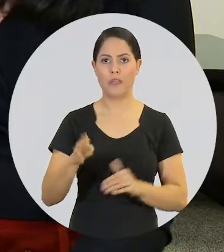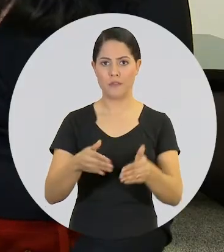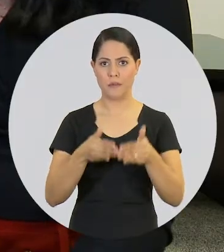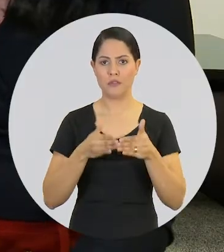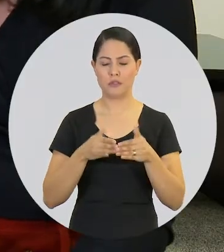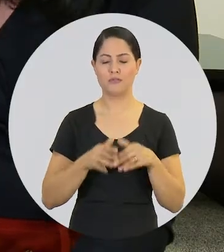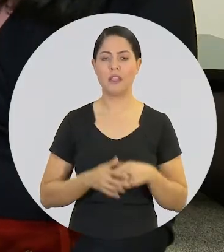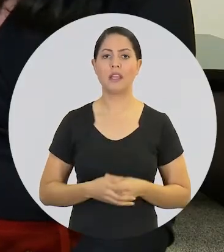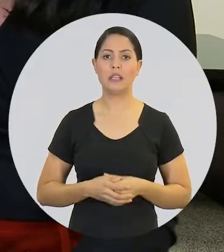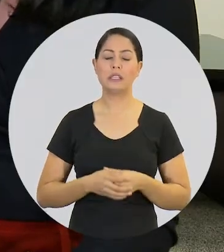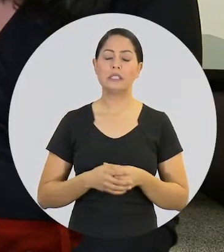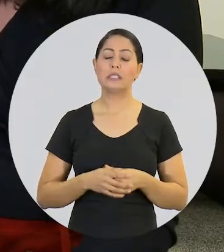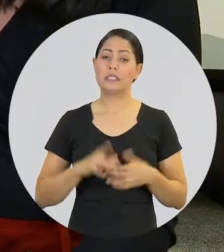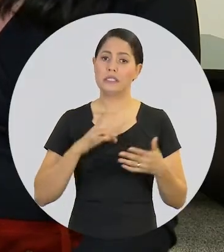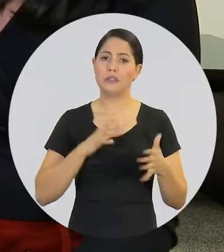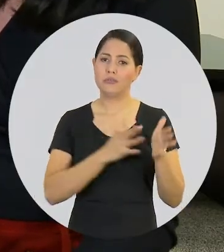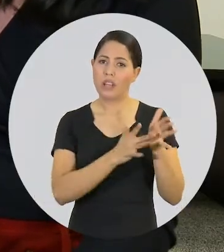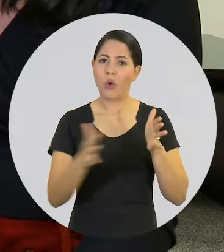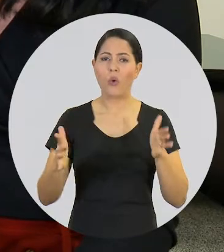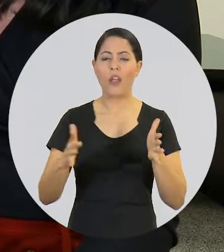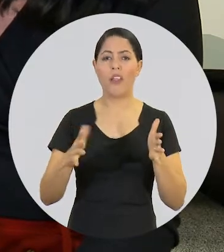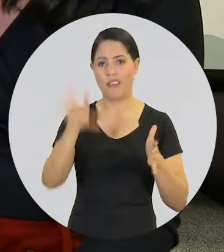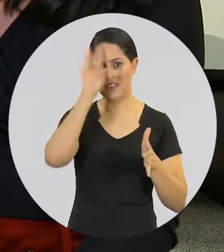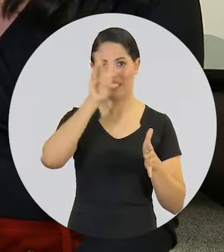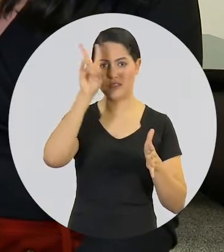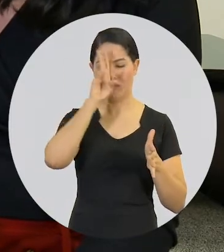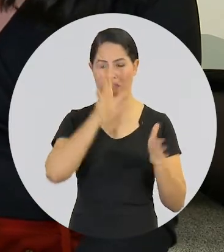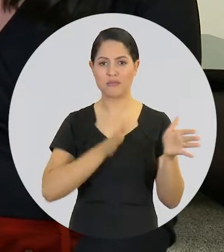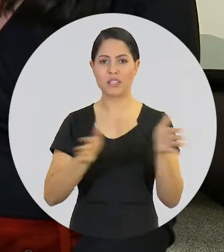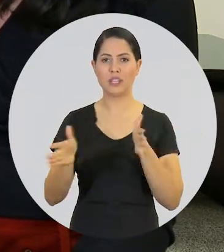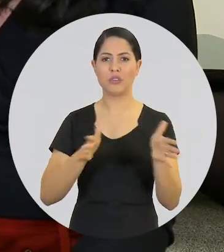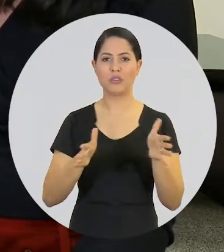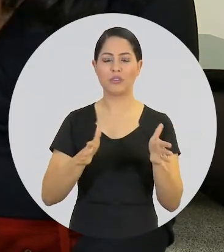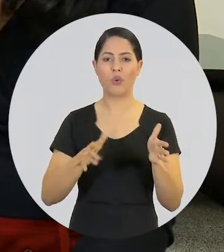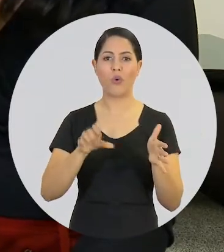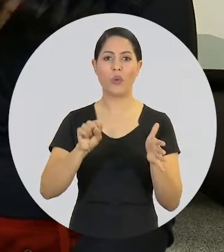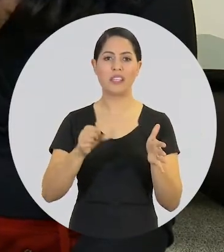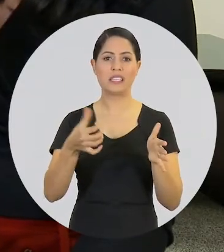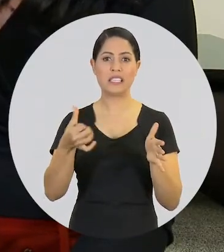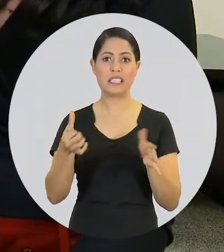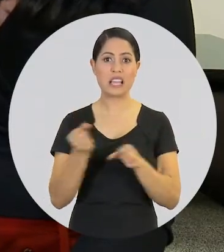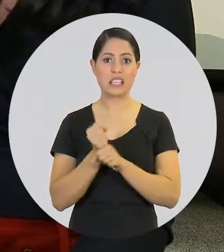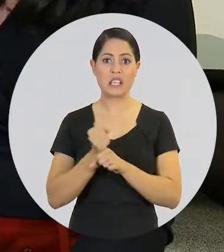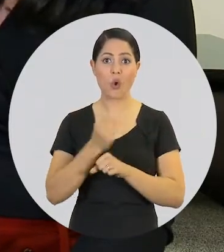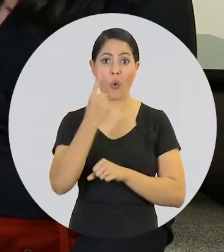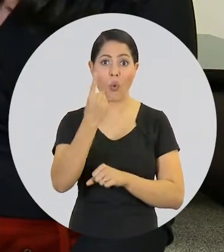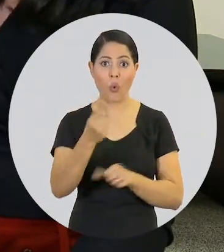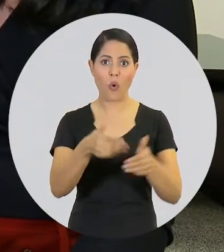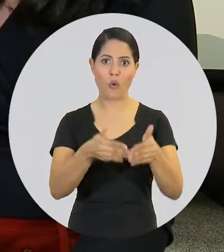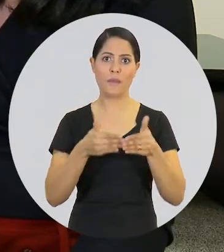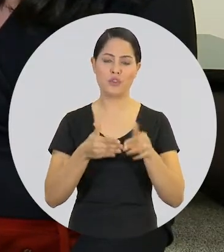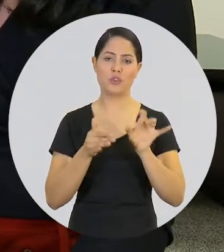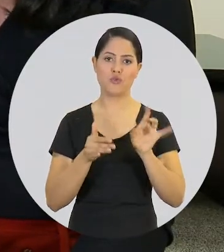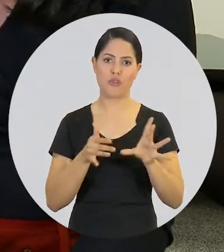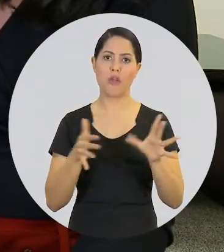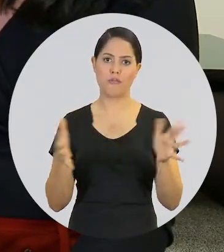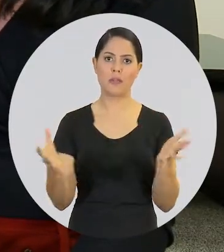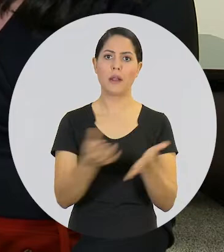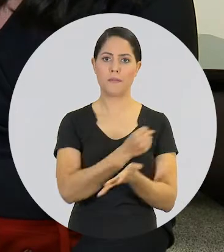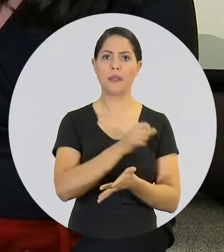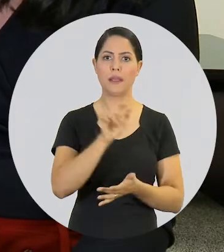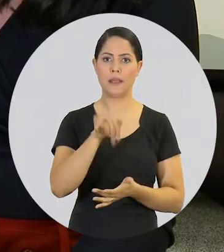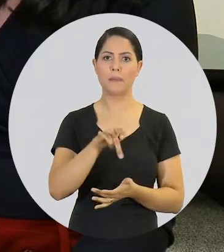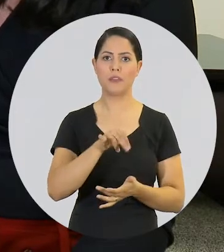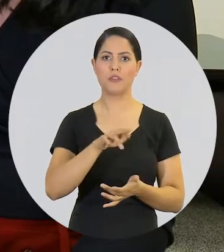dos Advogados do Brasil. Algo que, ao longo da nossa história de 86 anos, então, nós tínhamos pedido um único pedido